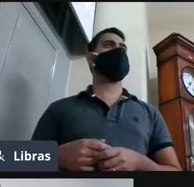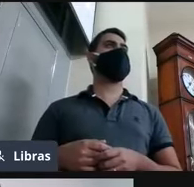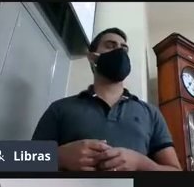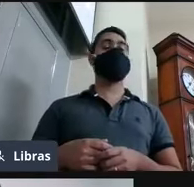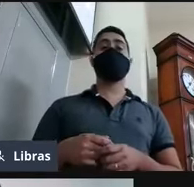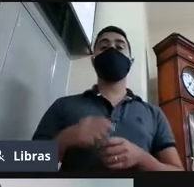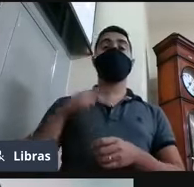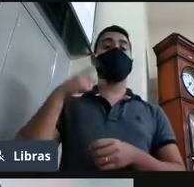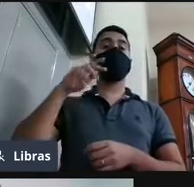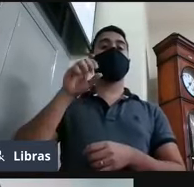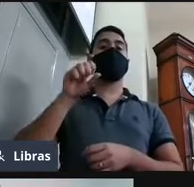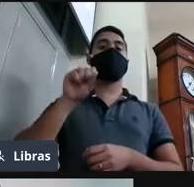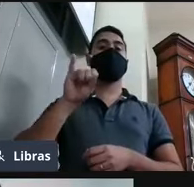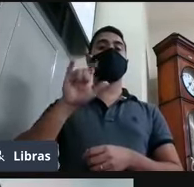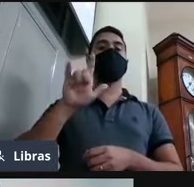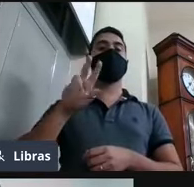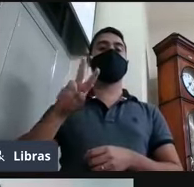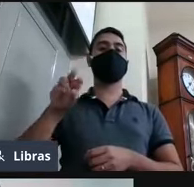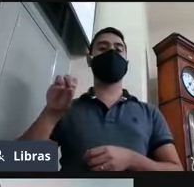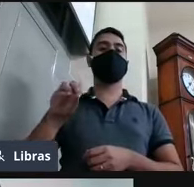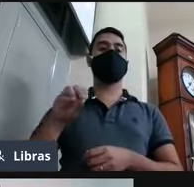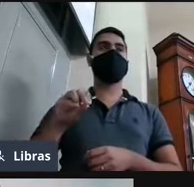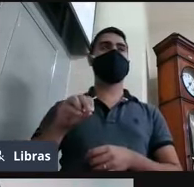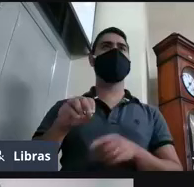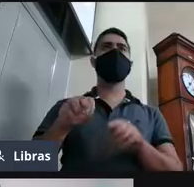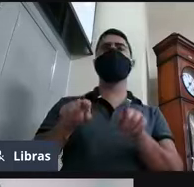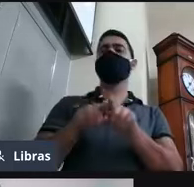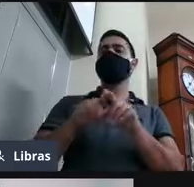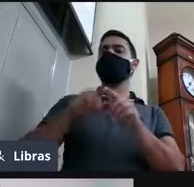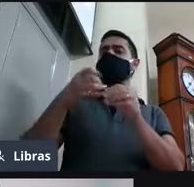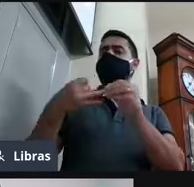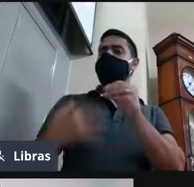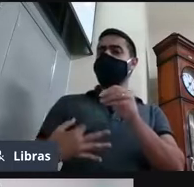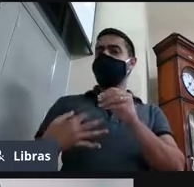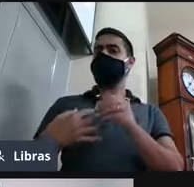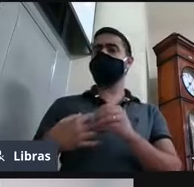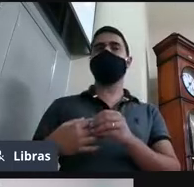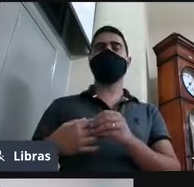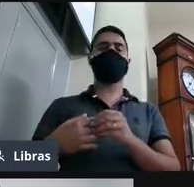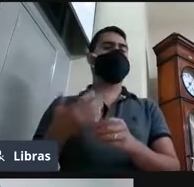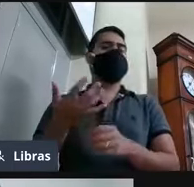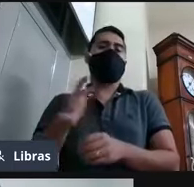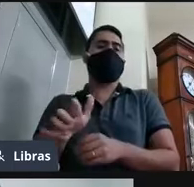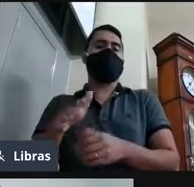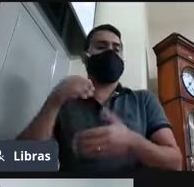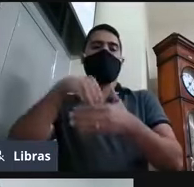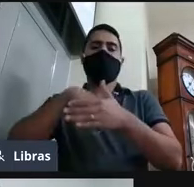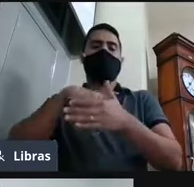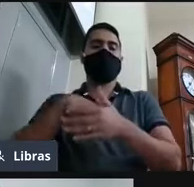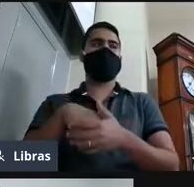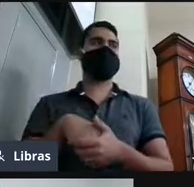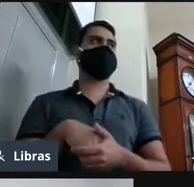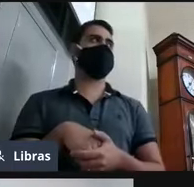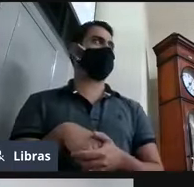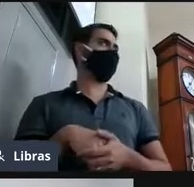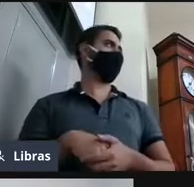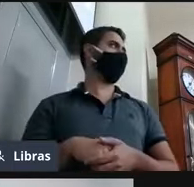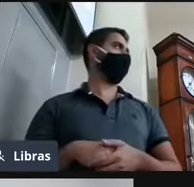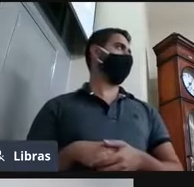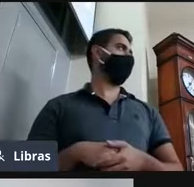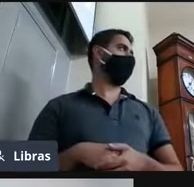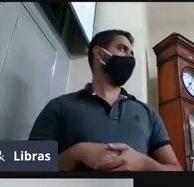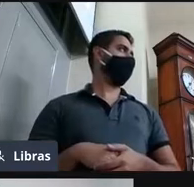se conste e a justificativa do mesmo se abstendo do voto, que se faça